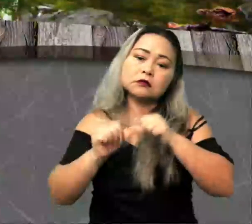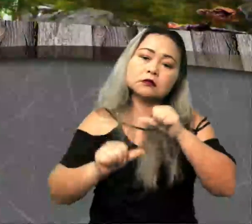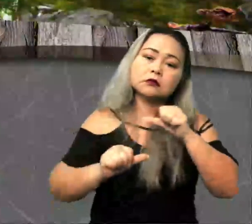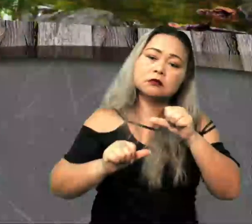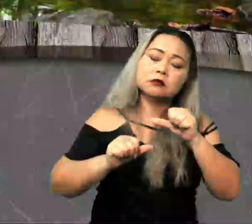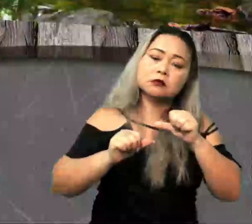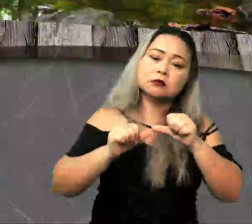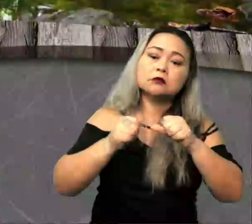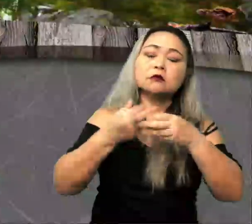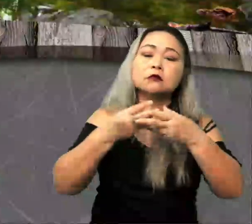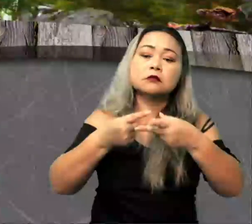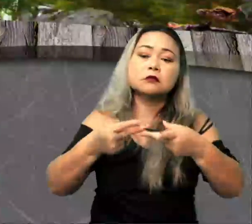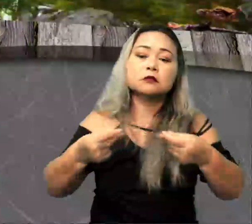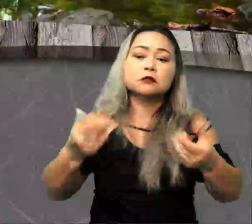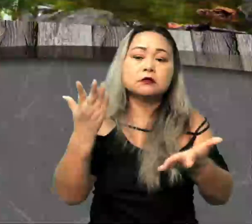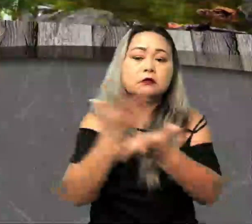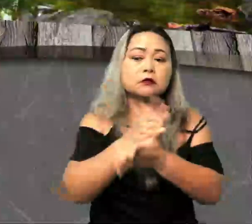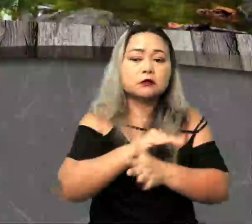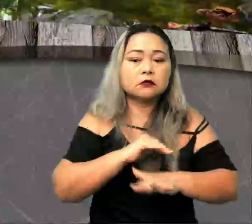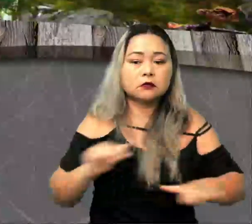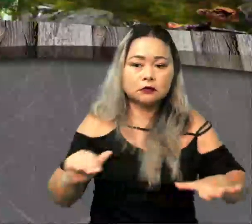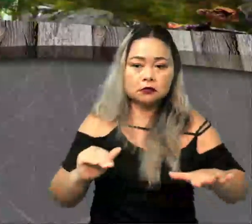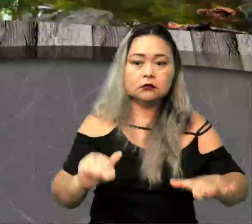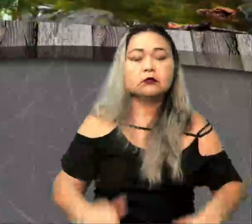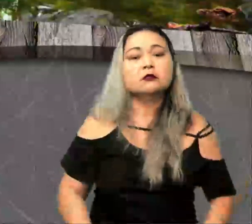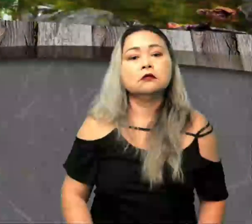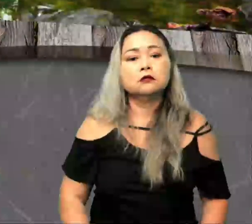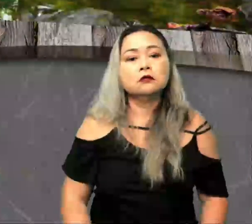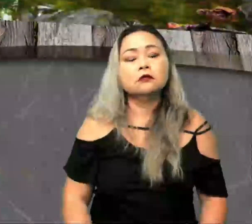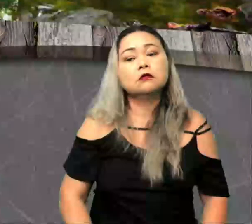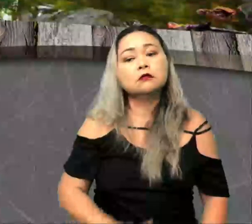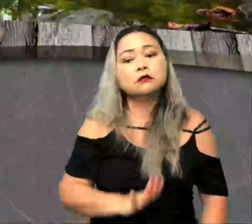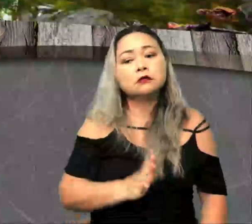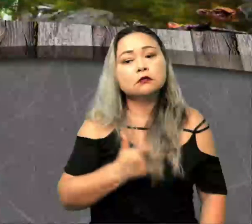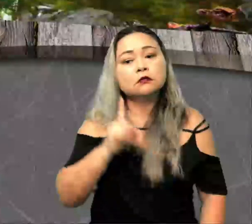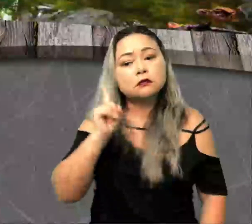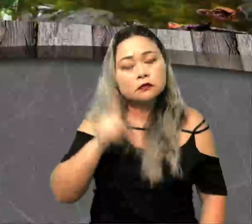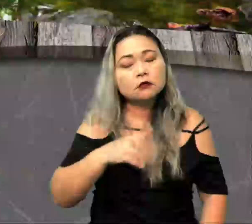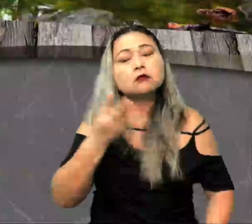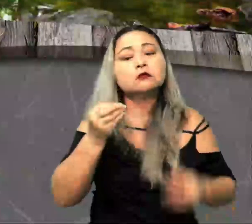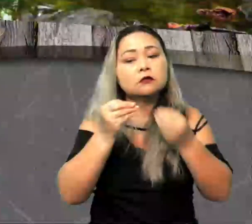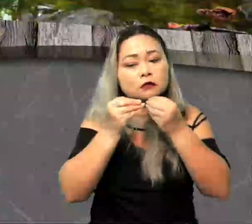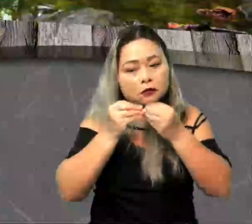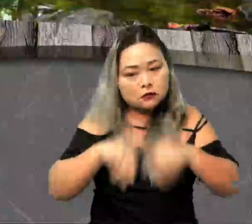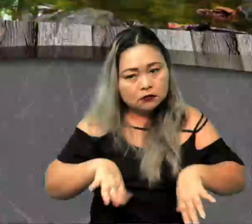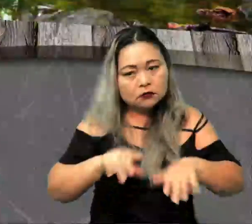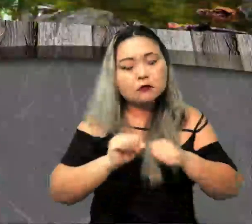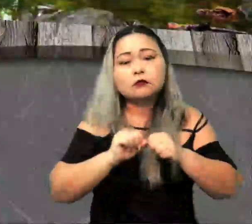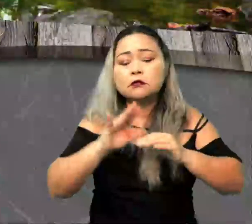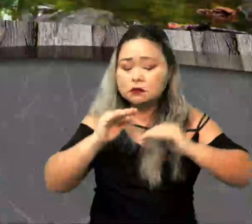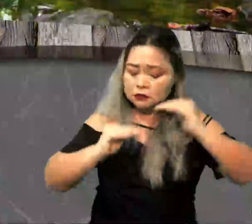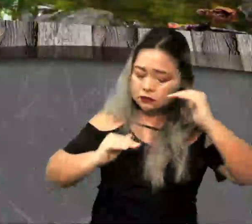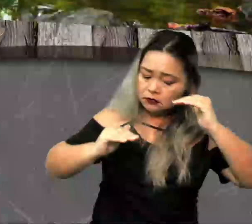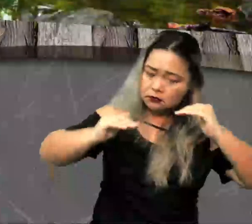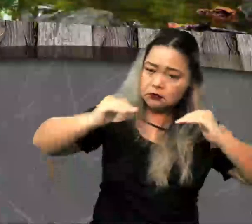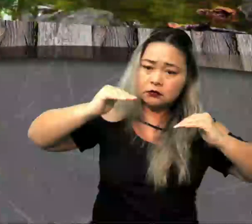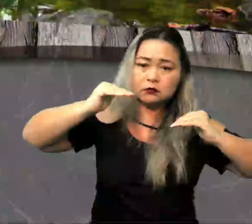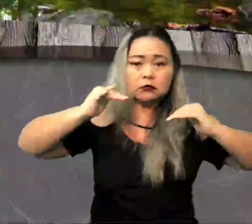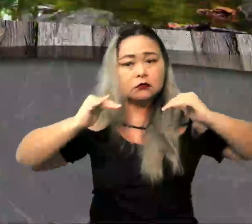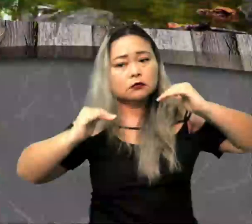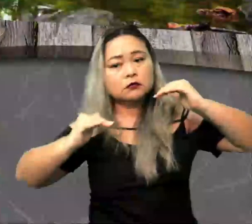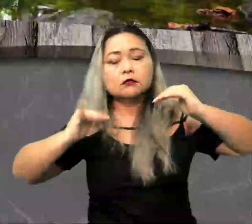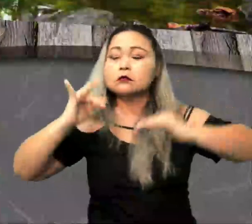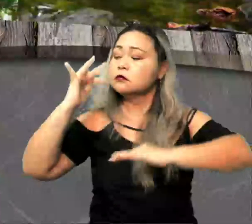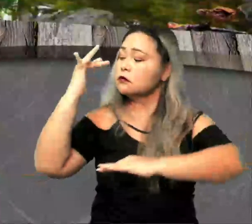de extinção. Né? E isso prejudica, com certeza, todo o equilíbrio da